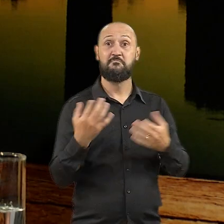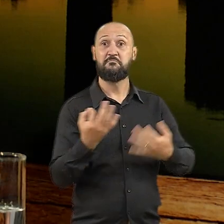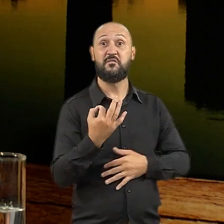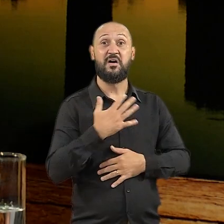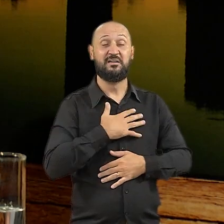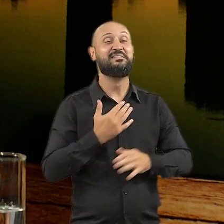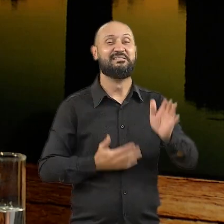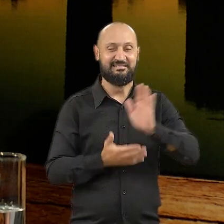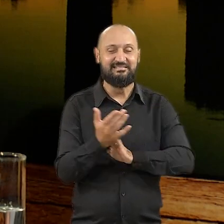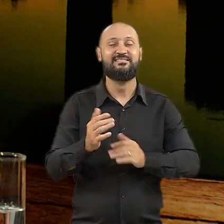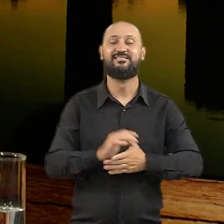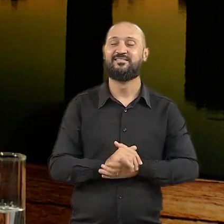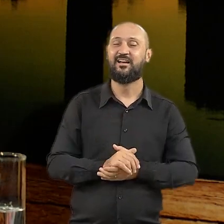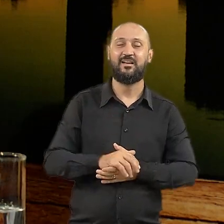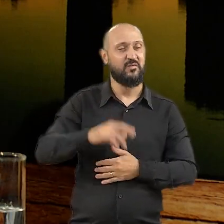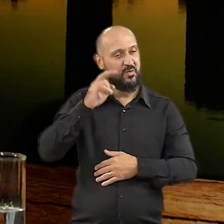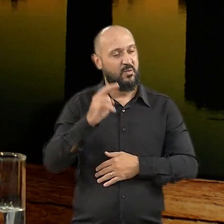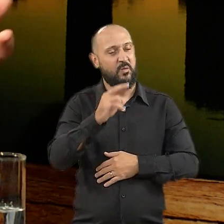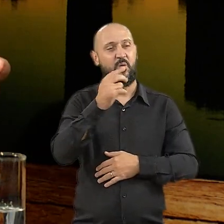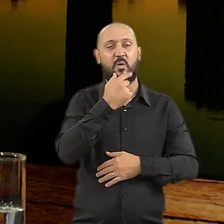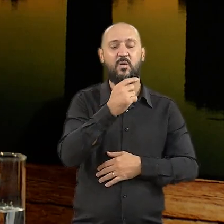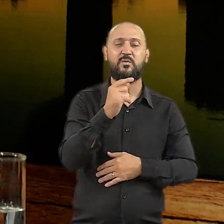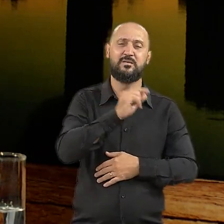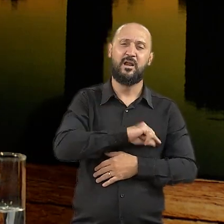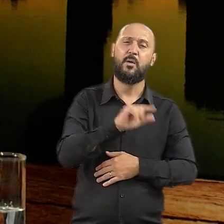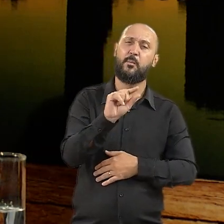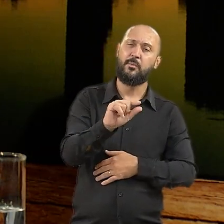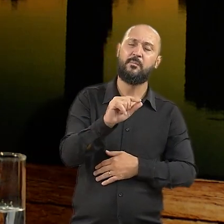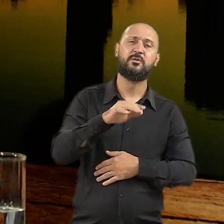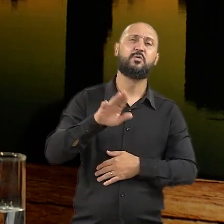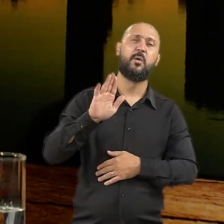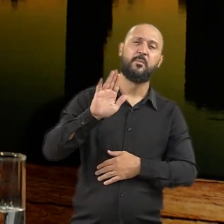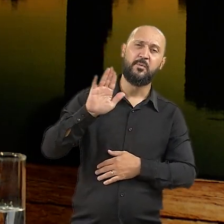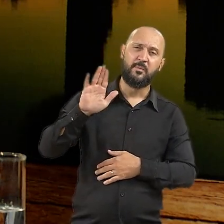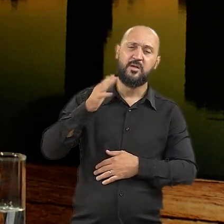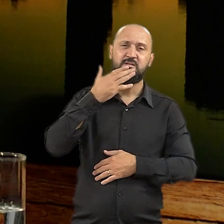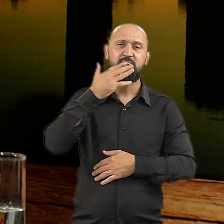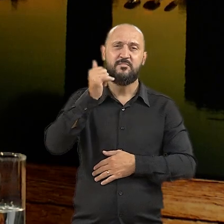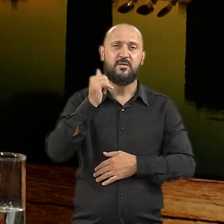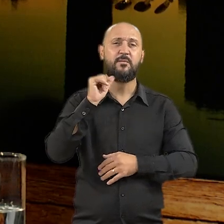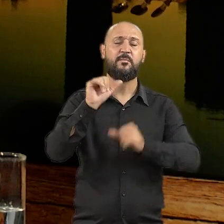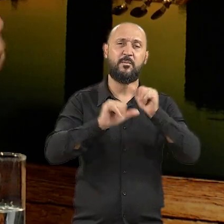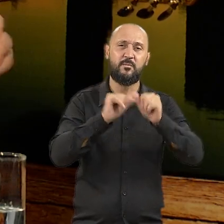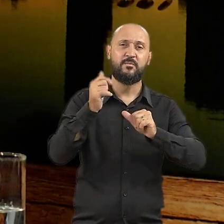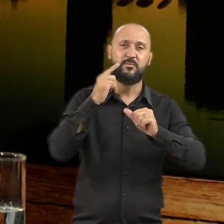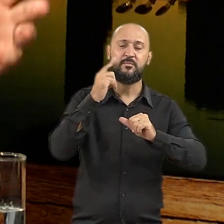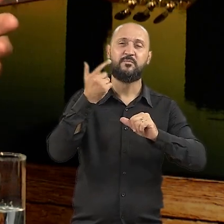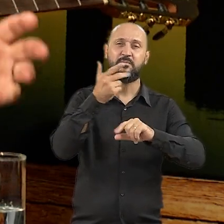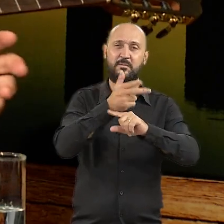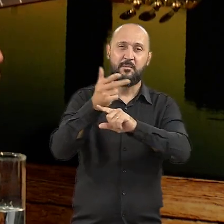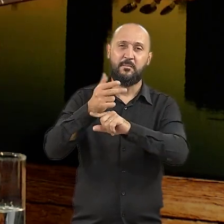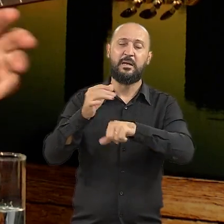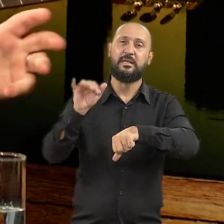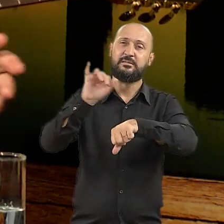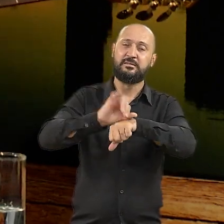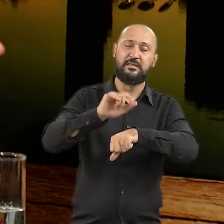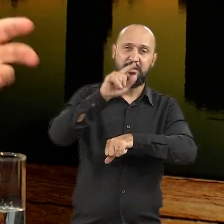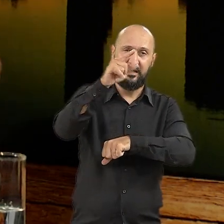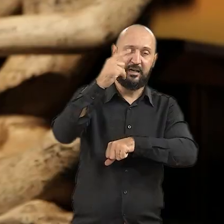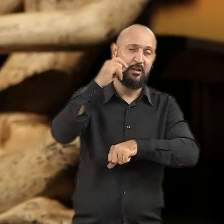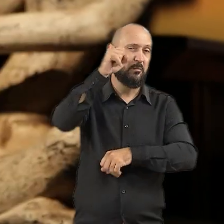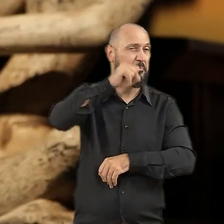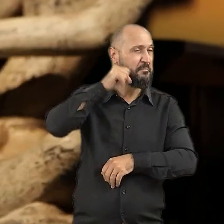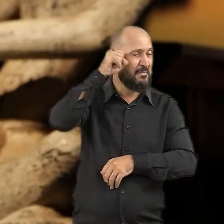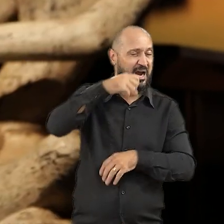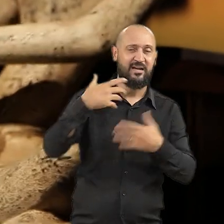comigo, meu. Aí eu olhei, o salário era pouco, mas tinha uma promessa ainda de mudar para a emissora nova, lá para aquela sede no Parque dos